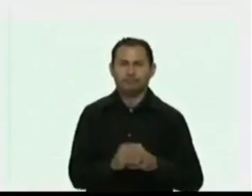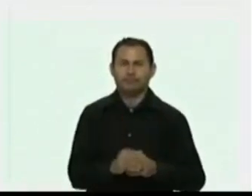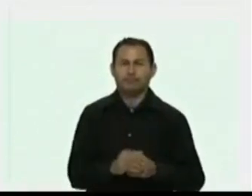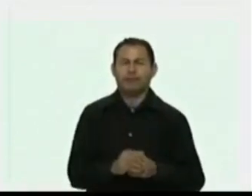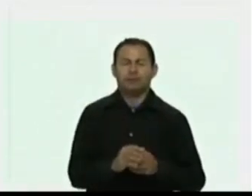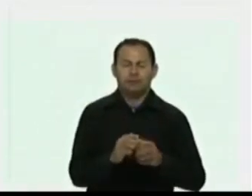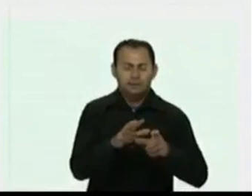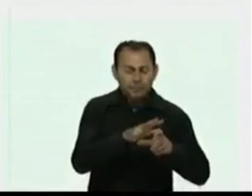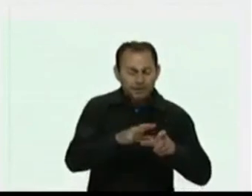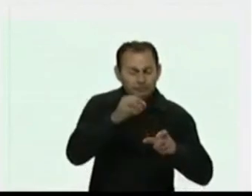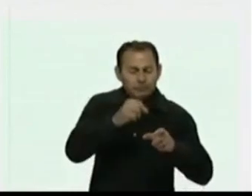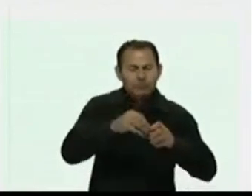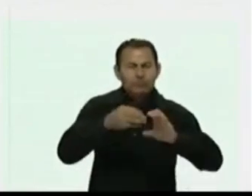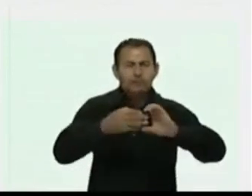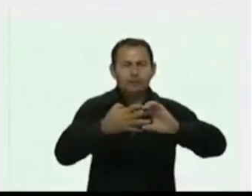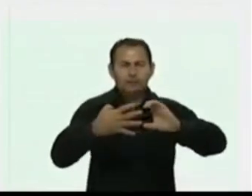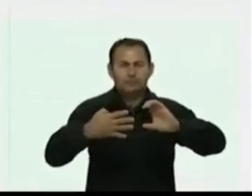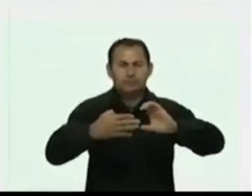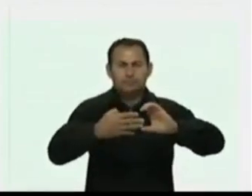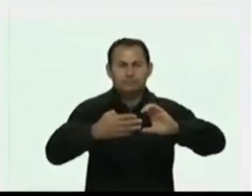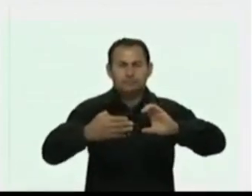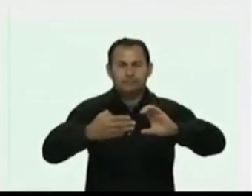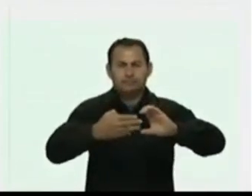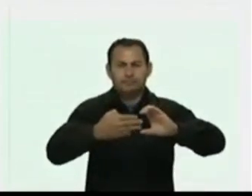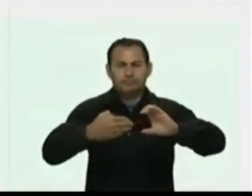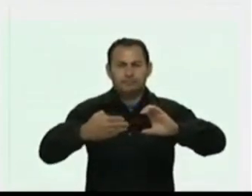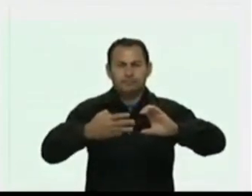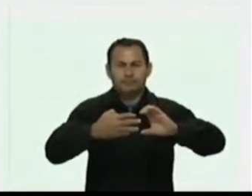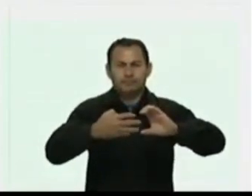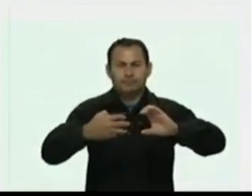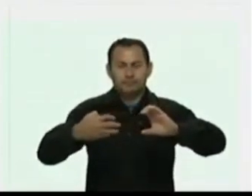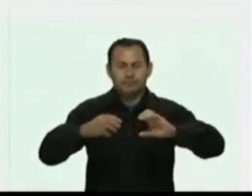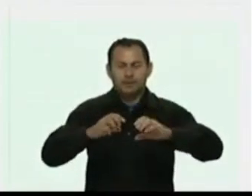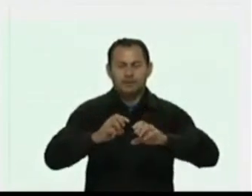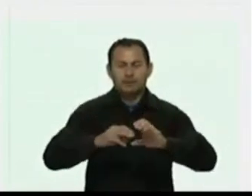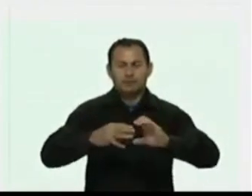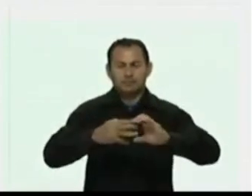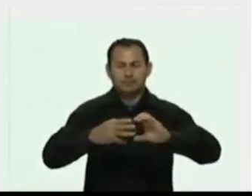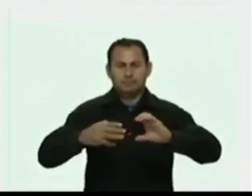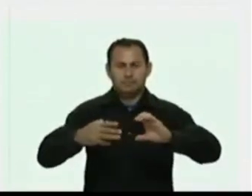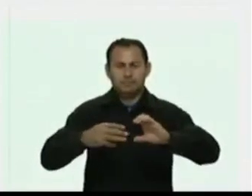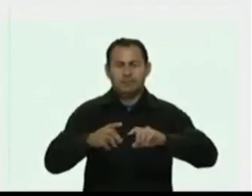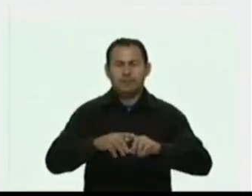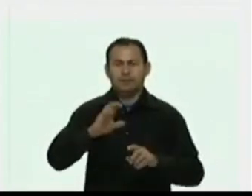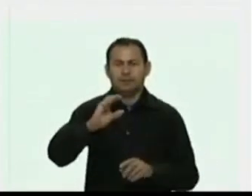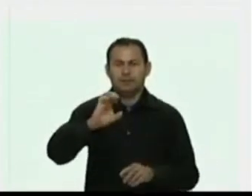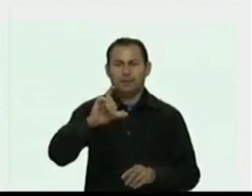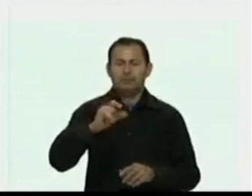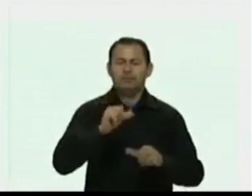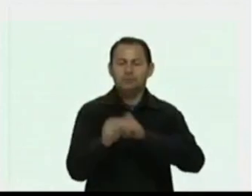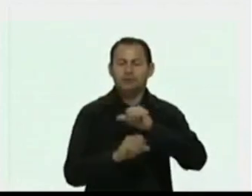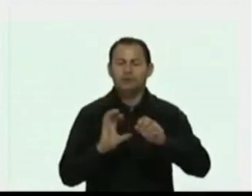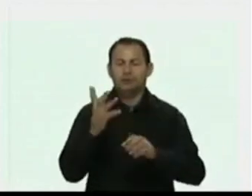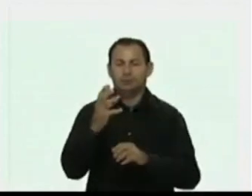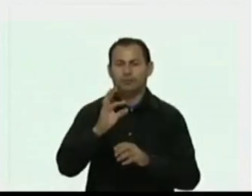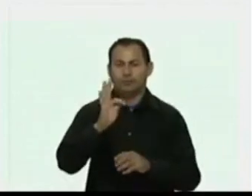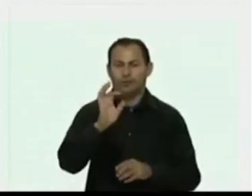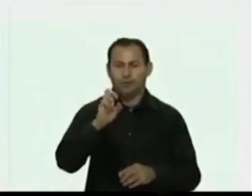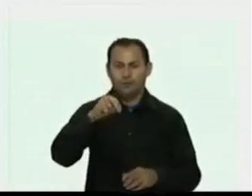daquele espacinho da célula. Por quê? Porque as proteínas e a produção de proteínas e tudo mais, é isso que vai alterar o